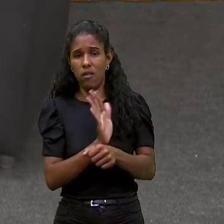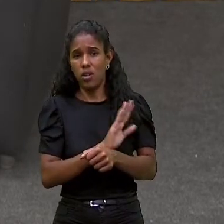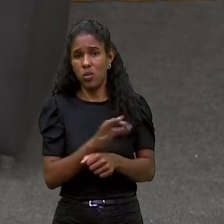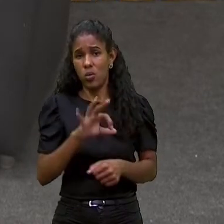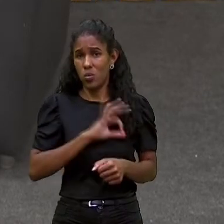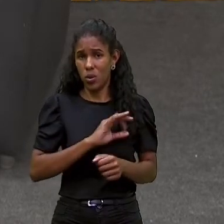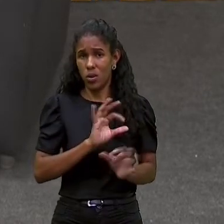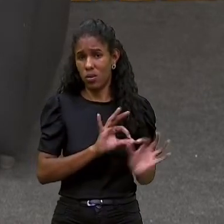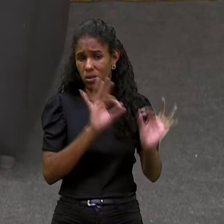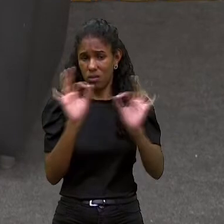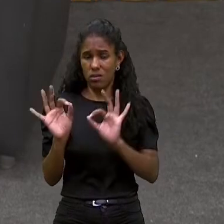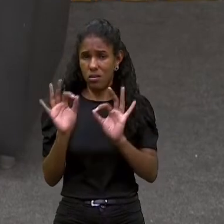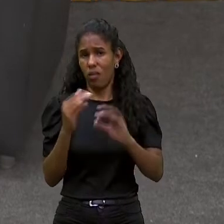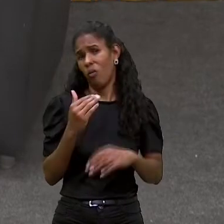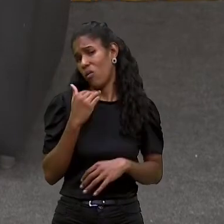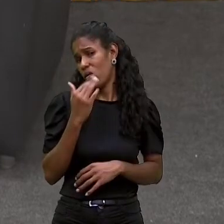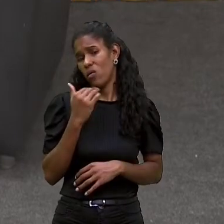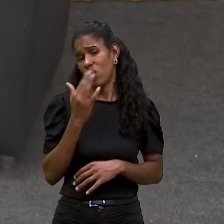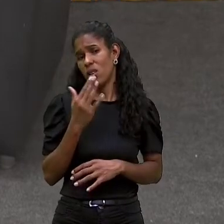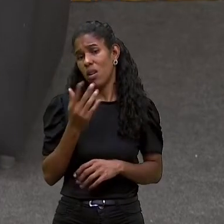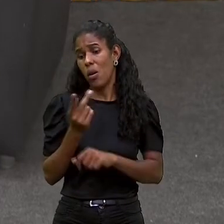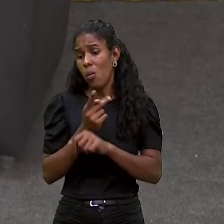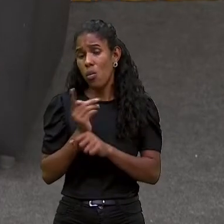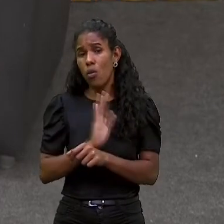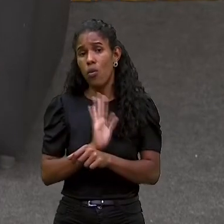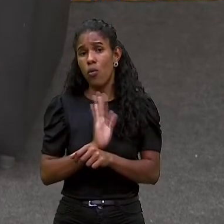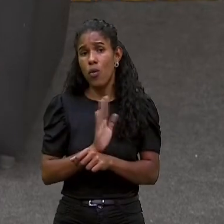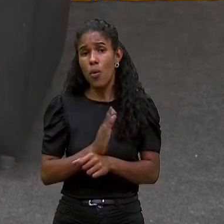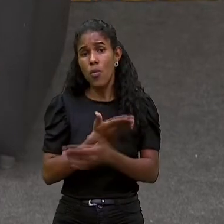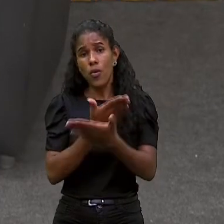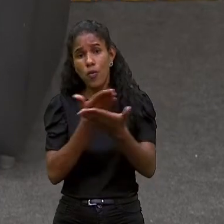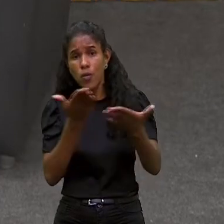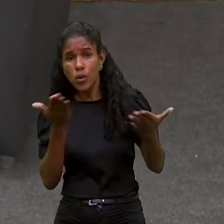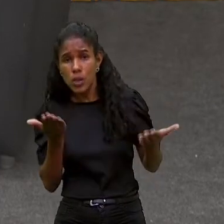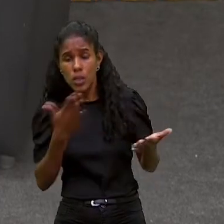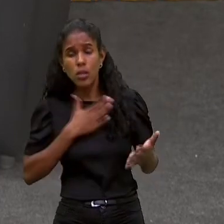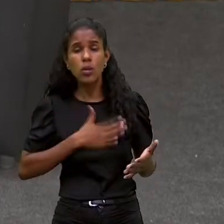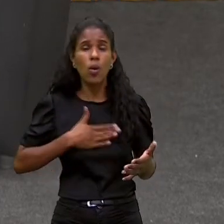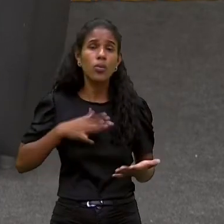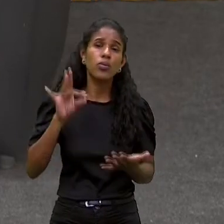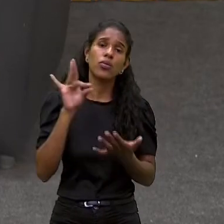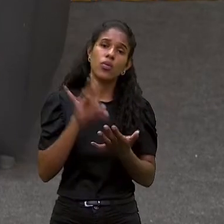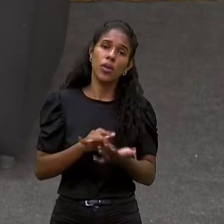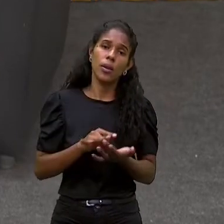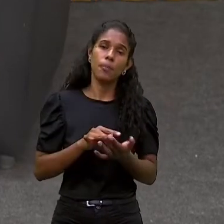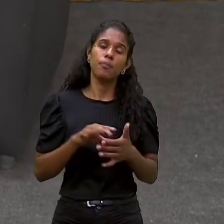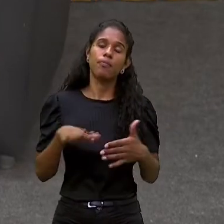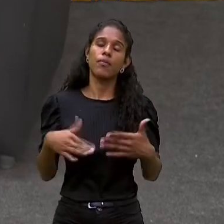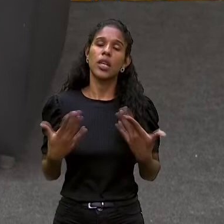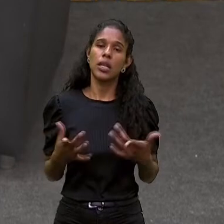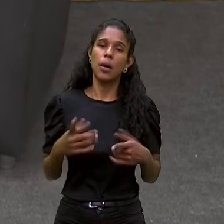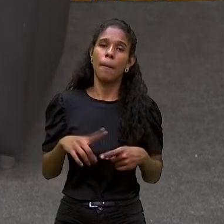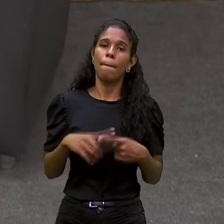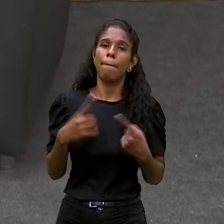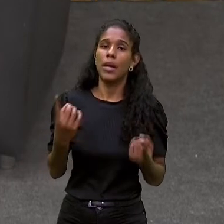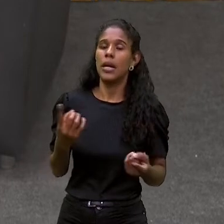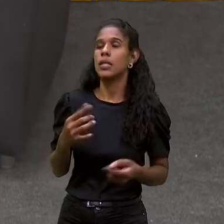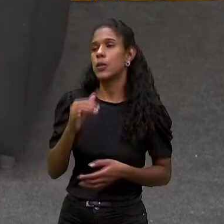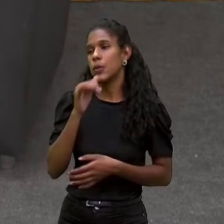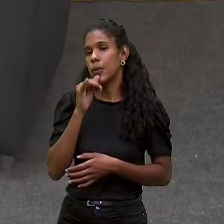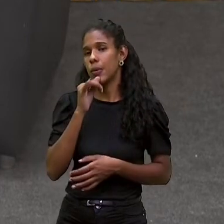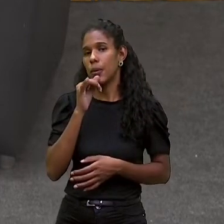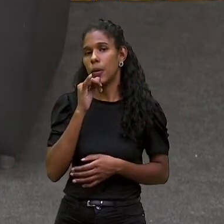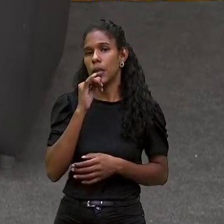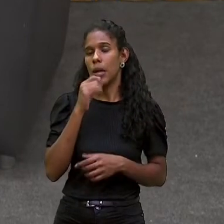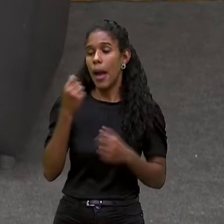inteligência. Tá certo? Mas a resiliência em si não depende, a resiliência,